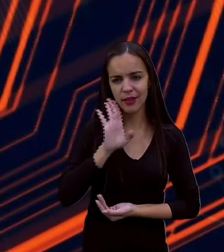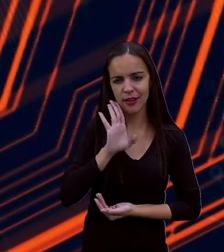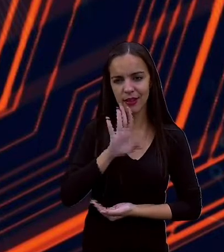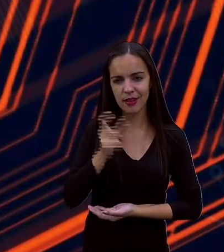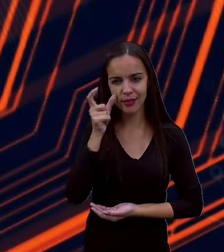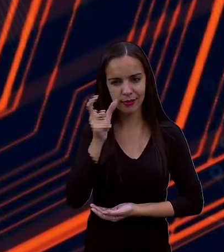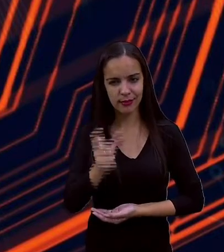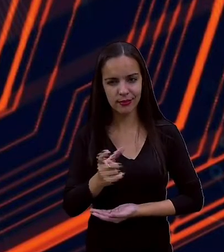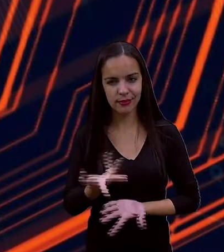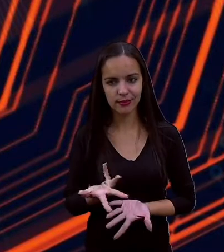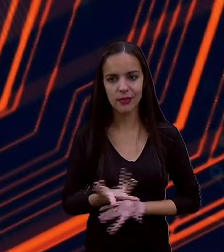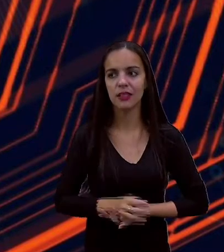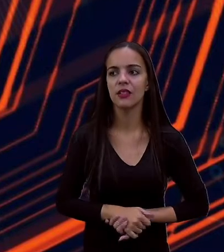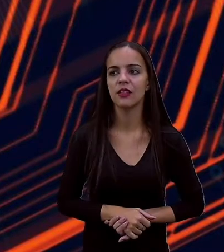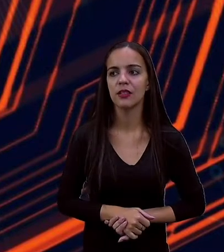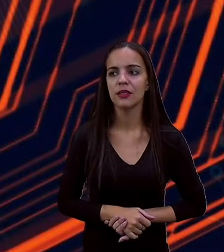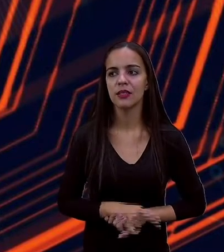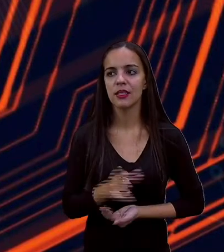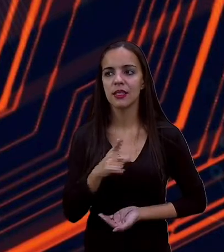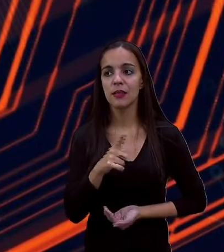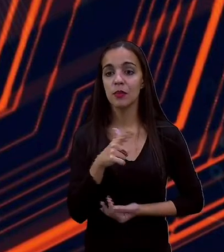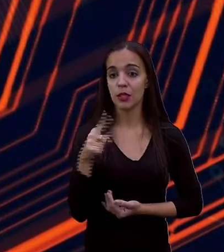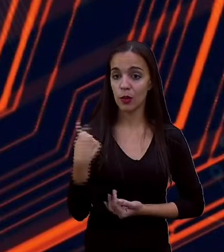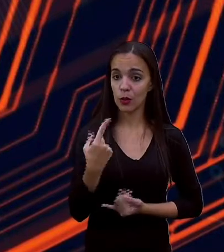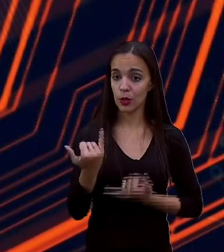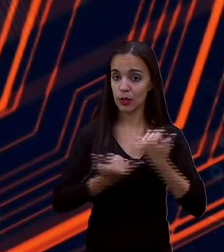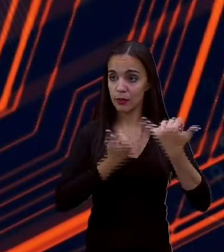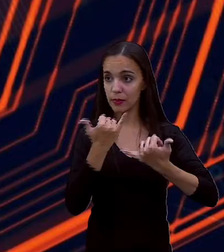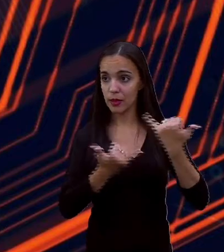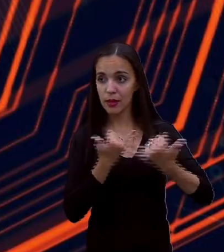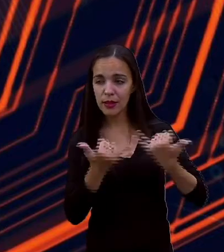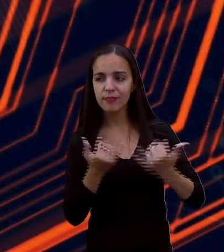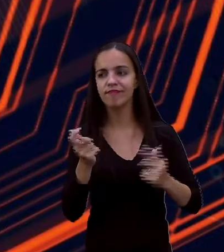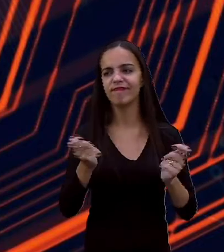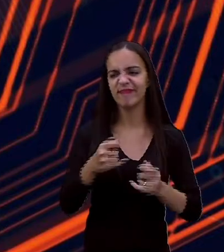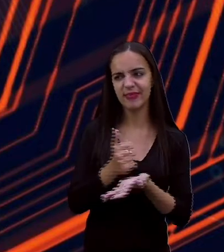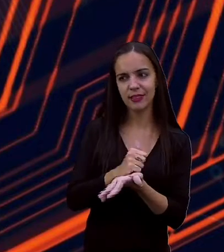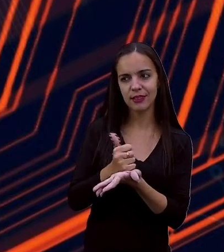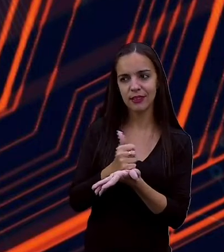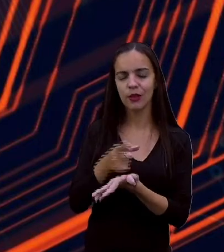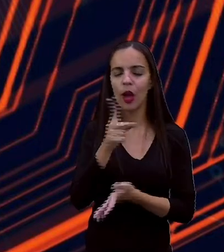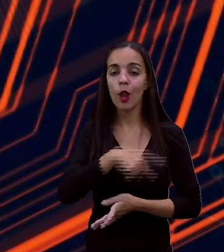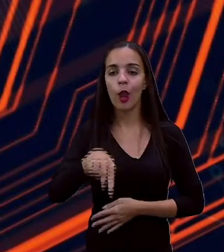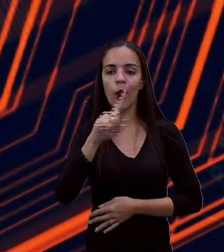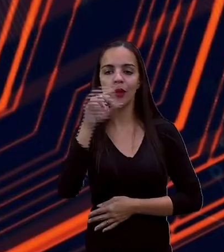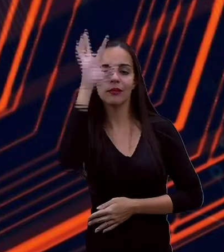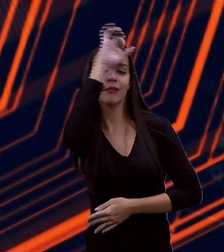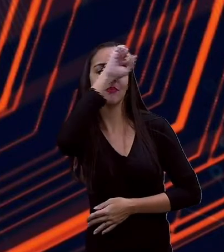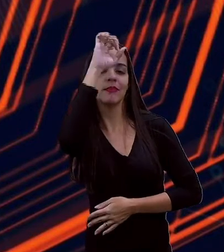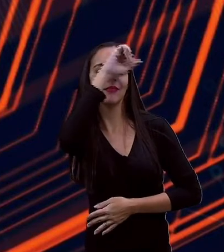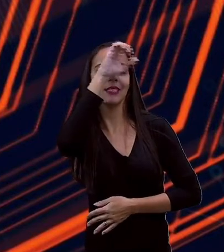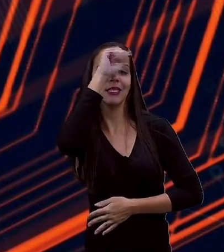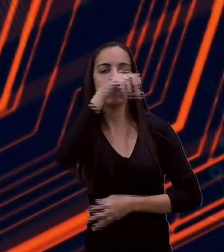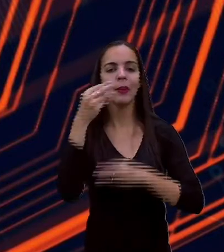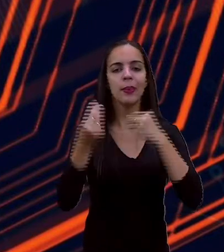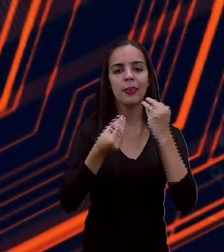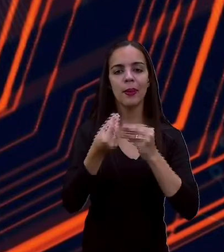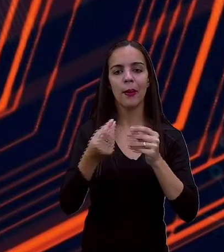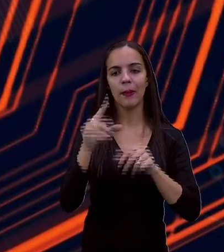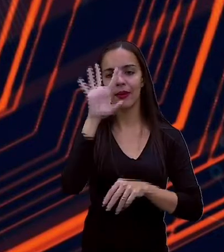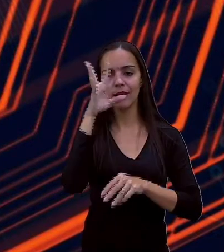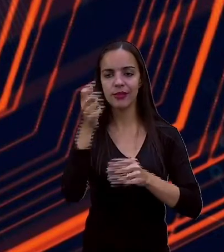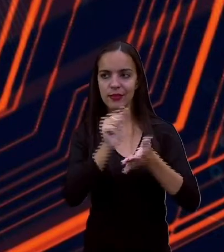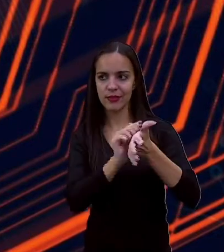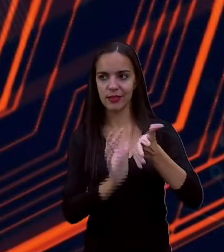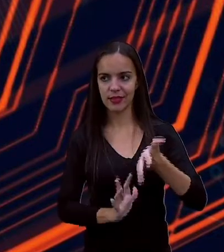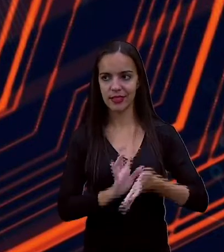mesmo? Então, enquanto nós brincamos com esse game, a gente vai aprendendo e fixando melhor o conteúdo que